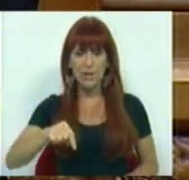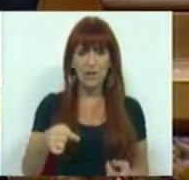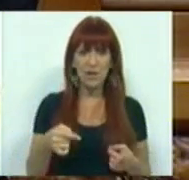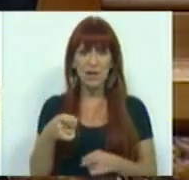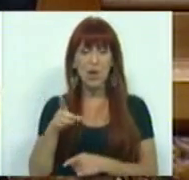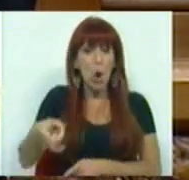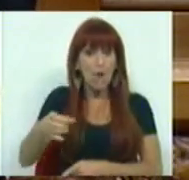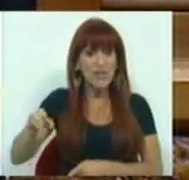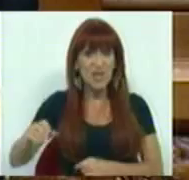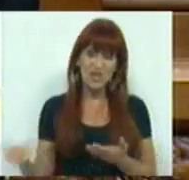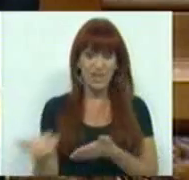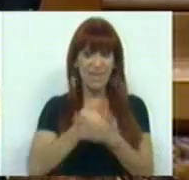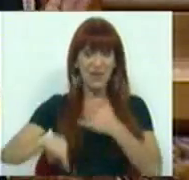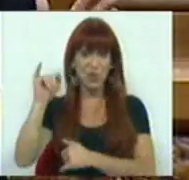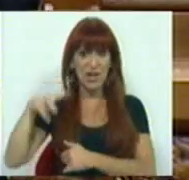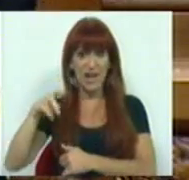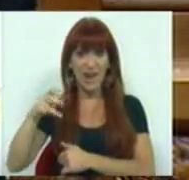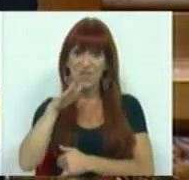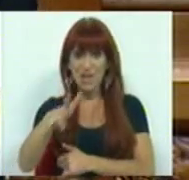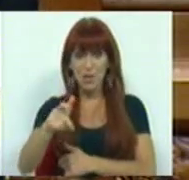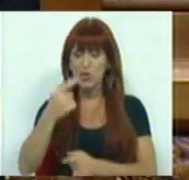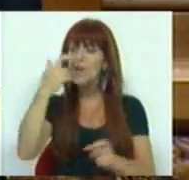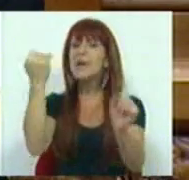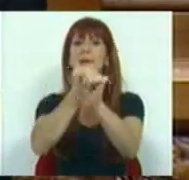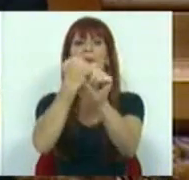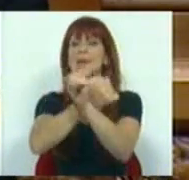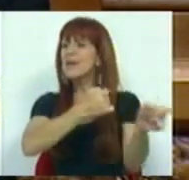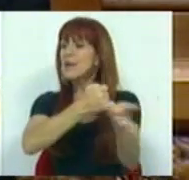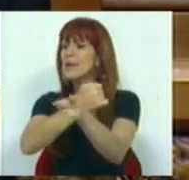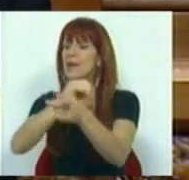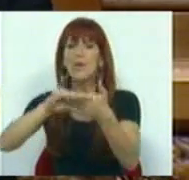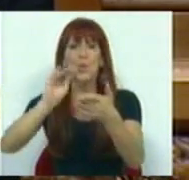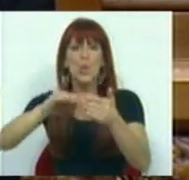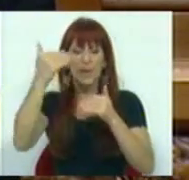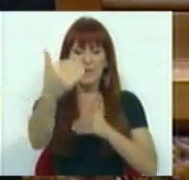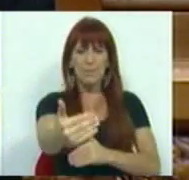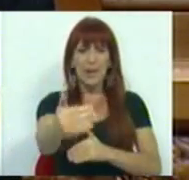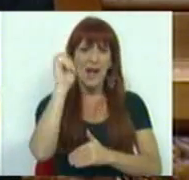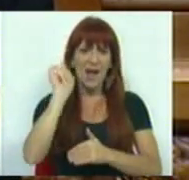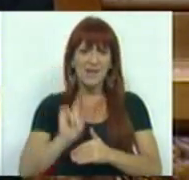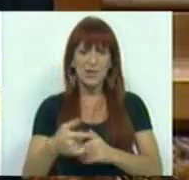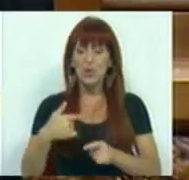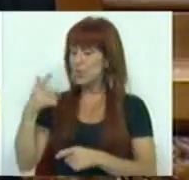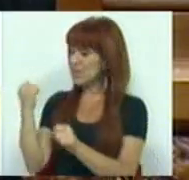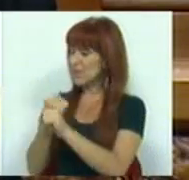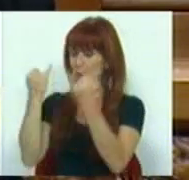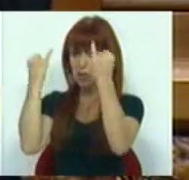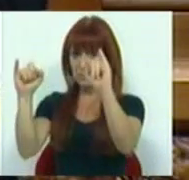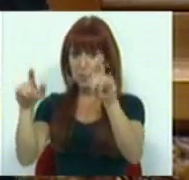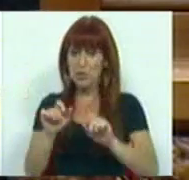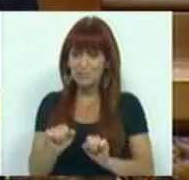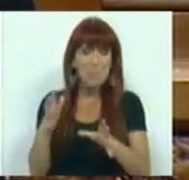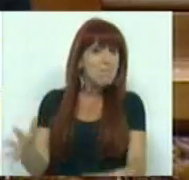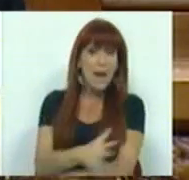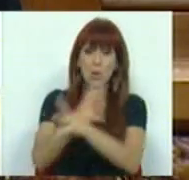1.968.900, segundo dados do INE, são os trabalhadores com contratos a prazo e trabalhadores independentes, na